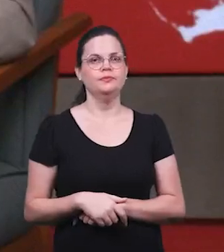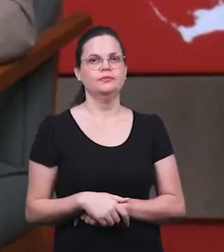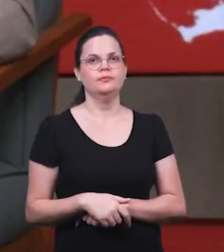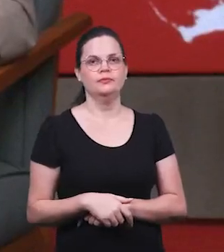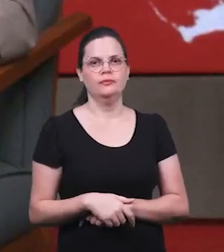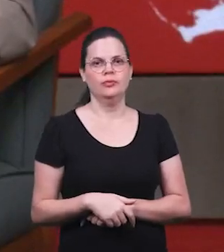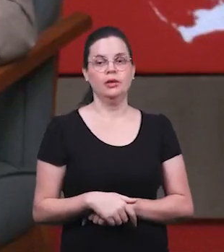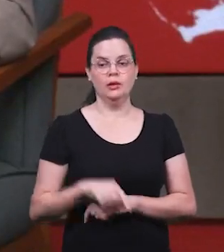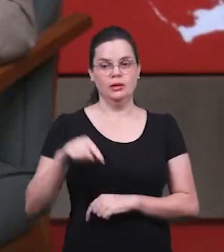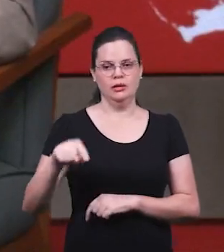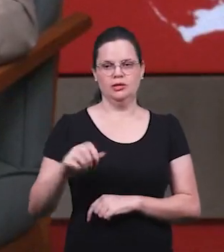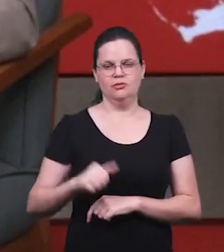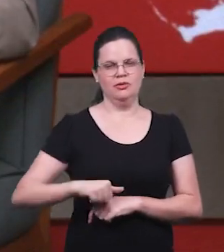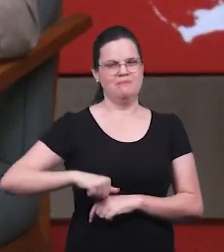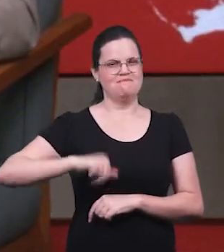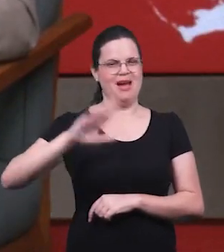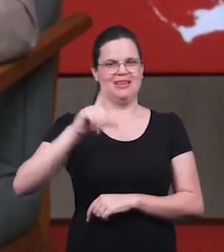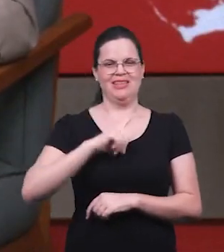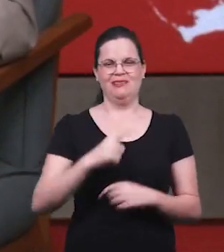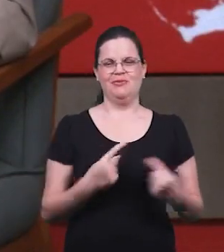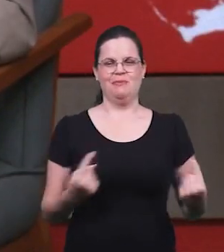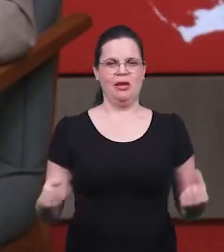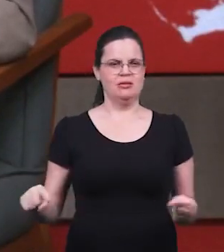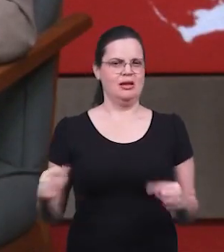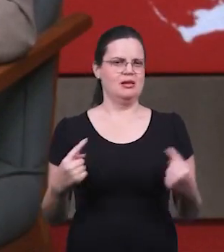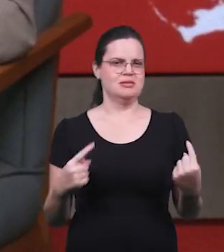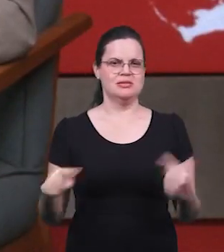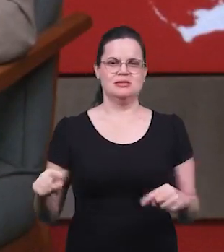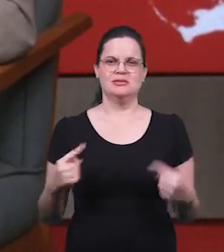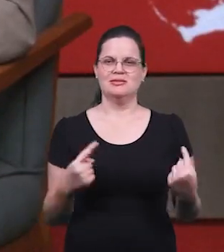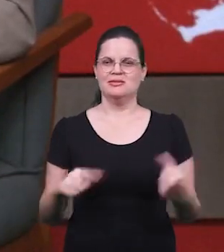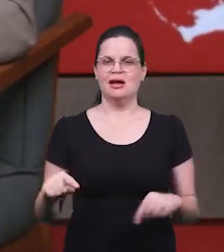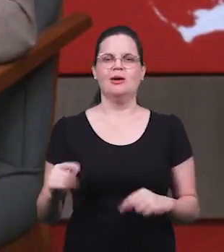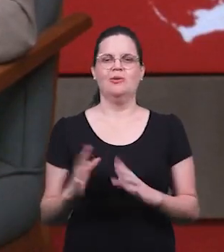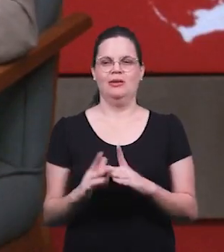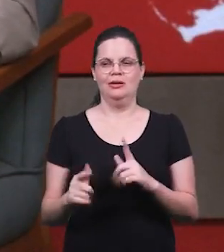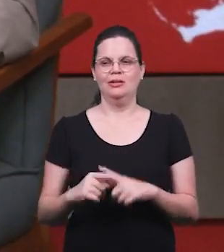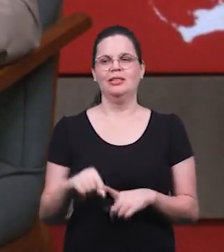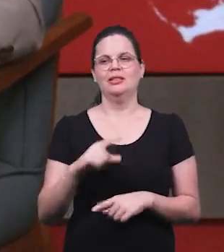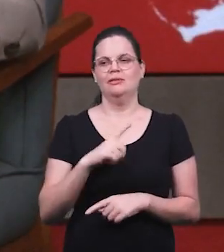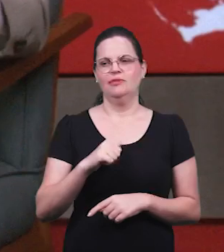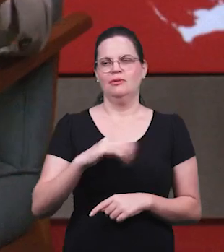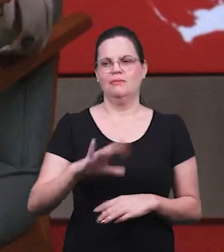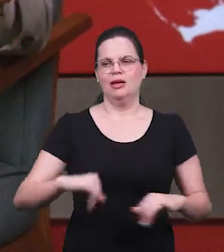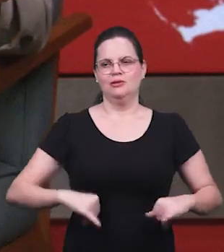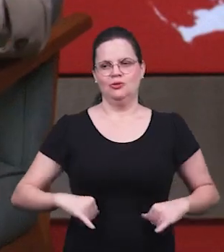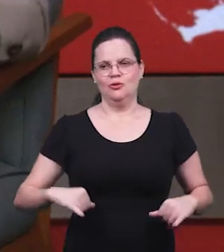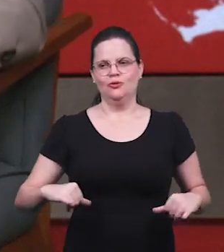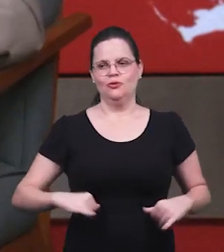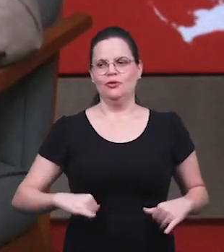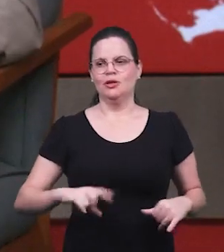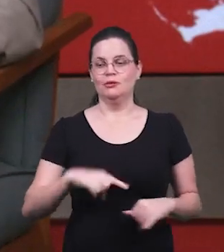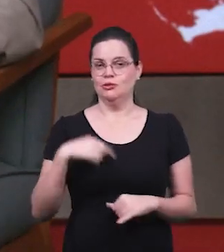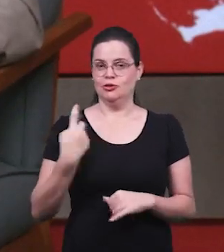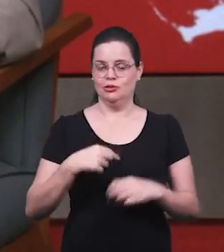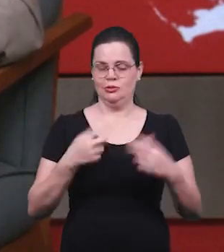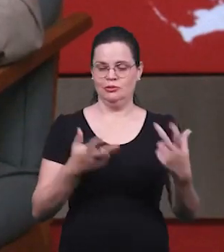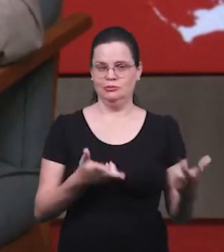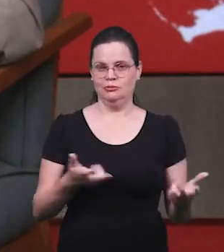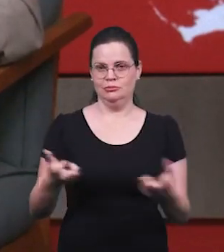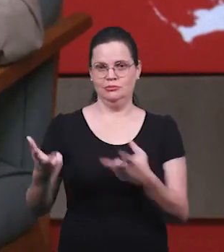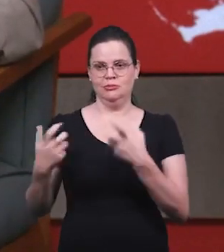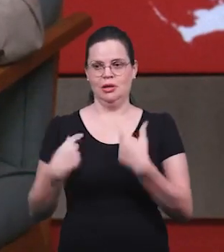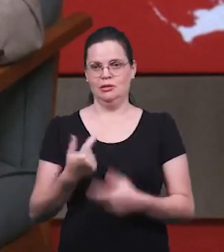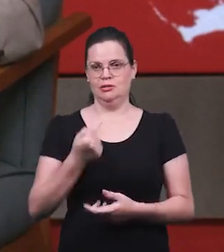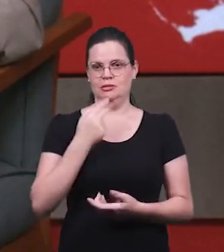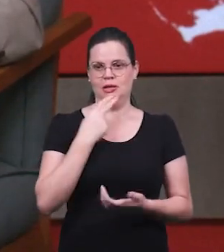a grande perseguição, o ponto mais alto da perseguição da igreja. Aquilo que nós vemos na carta,